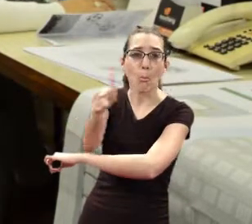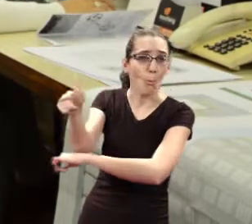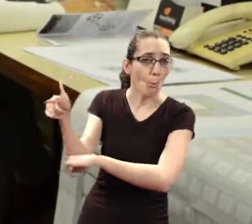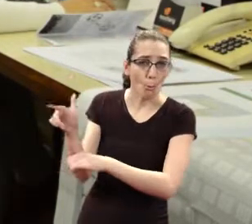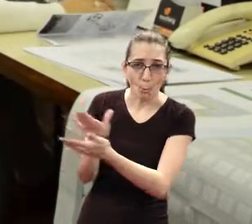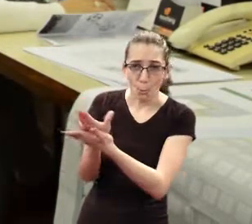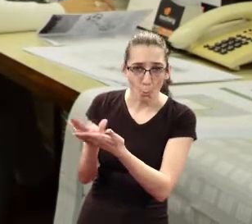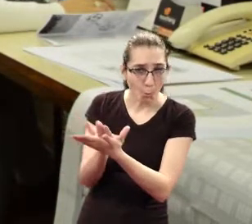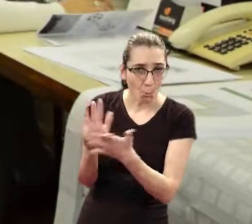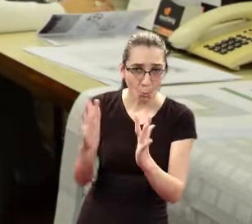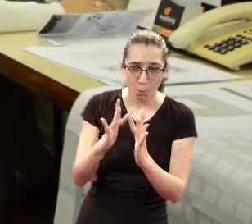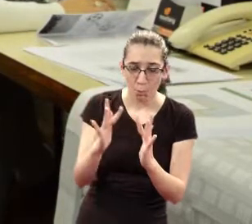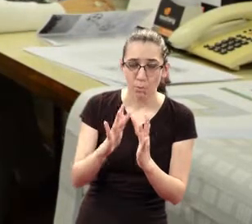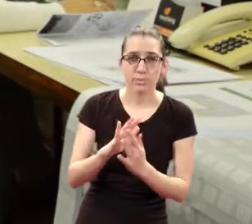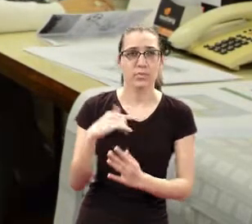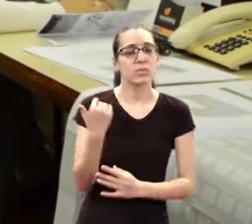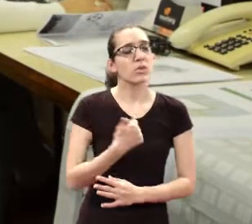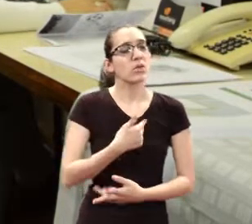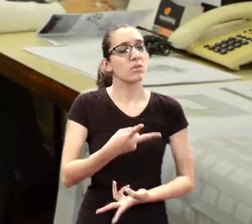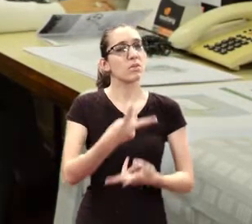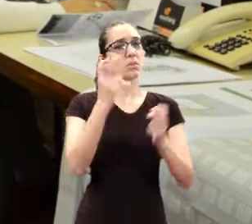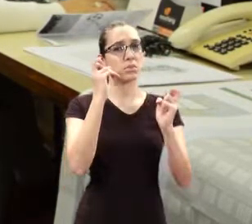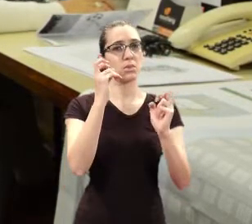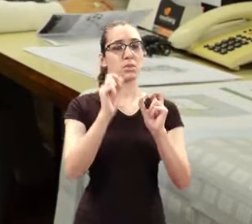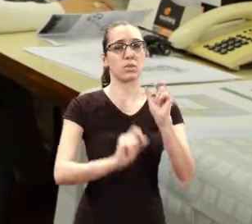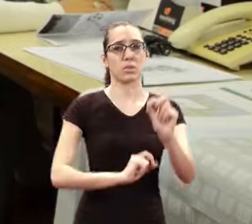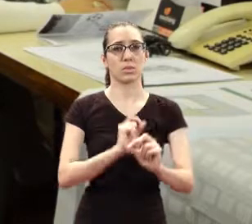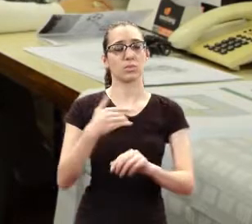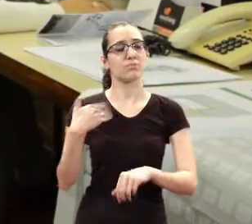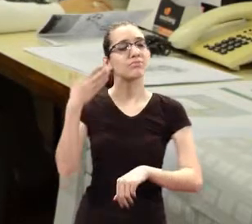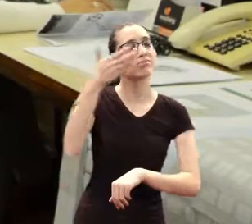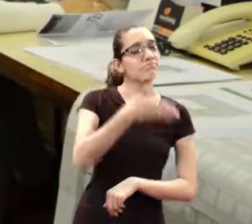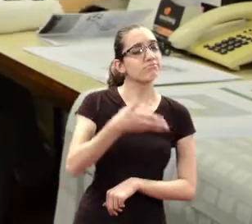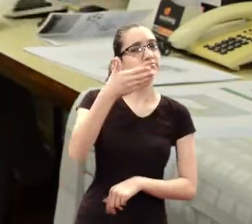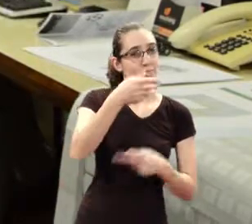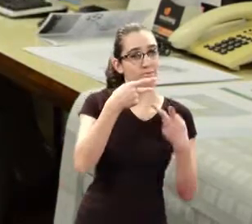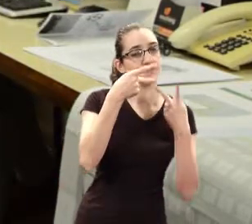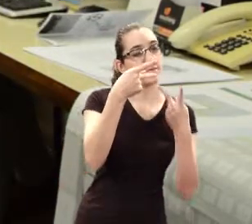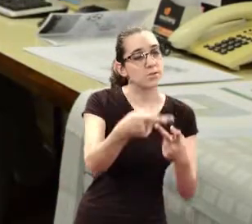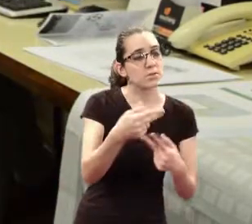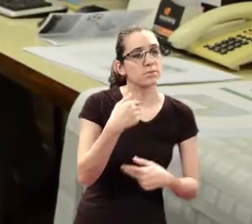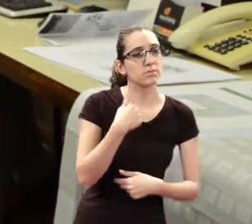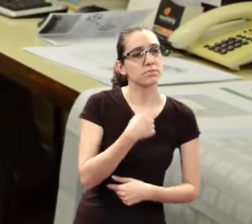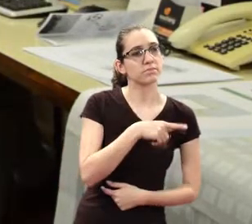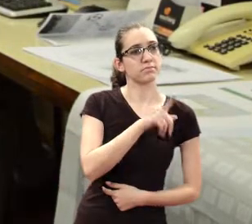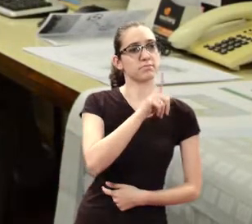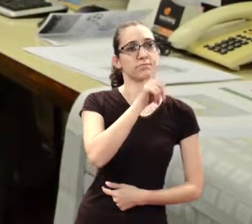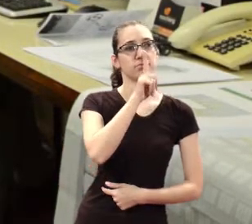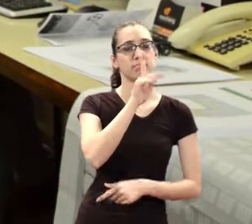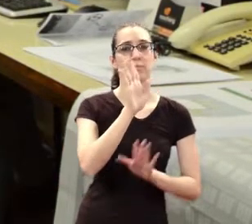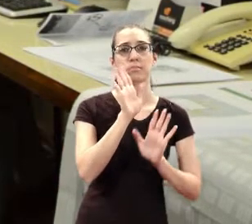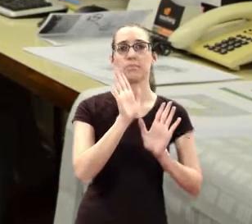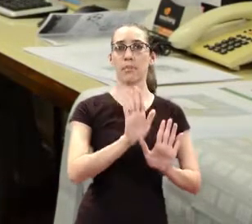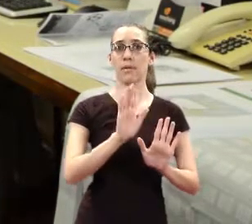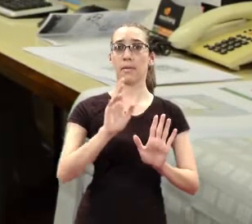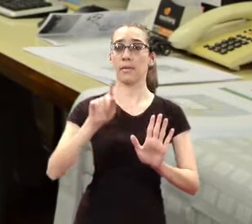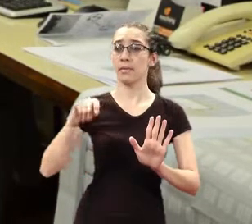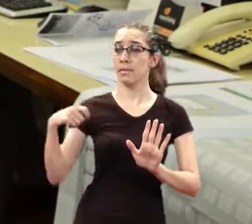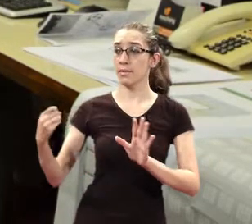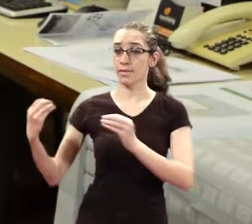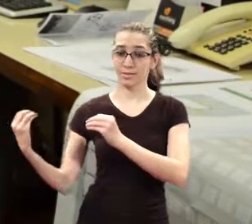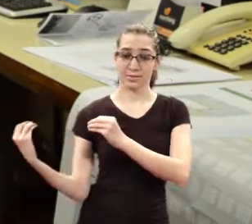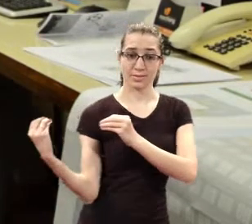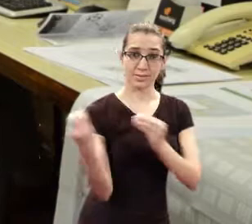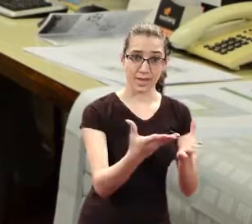esse contato. Então, a gente percebeu em todas as visitas que o projeto que